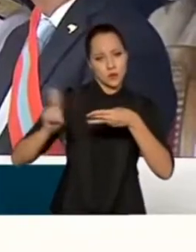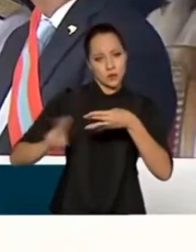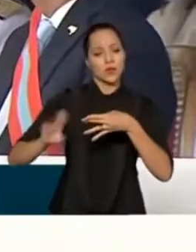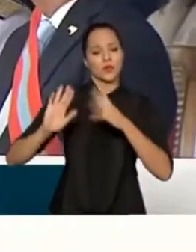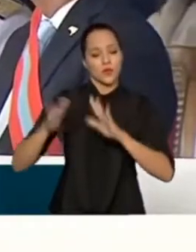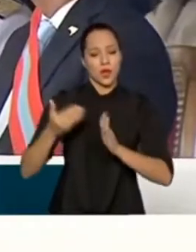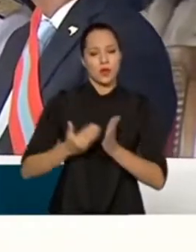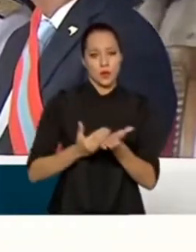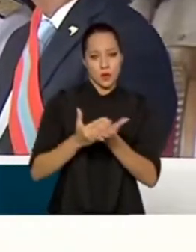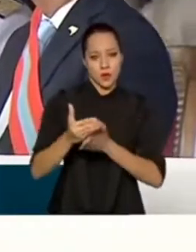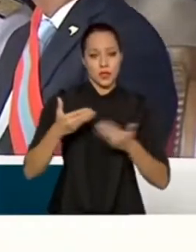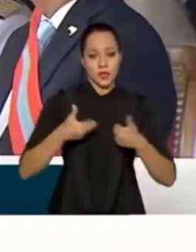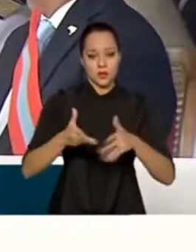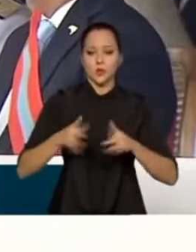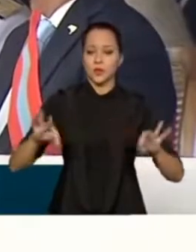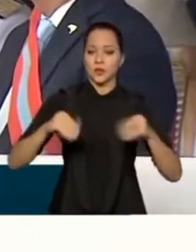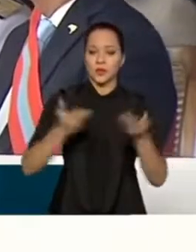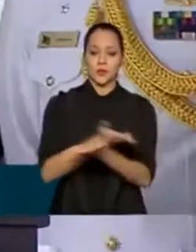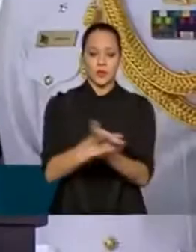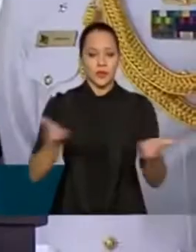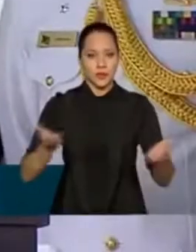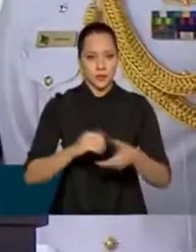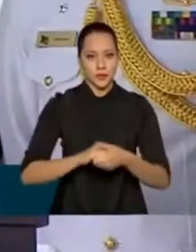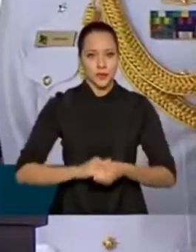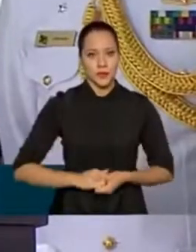cerimonial, e senhoras e senhores,